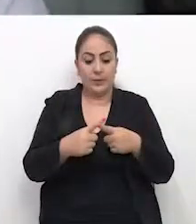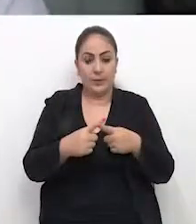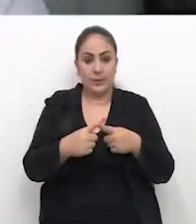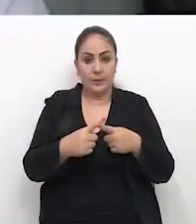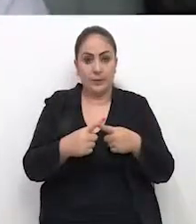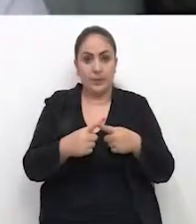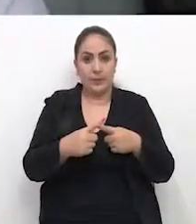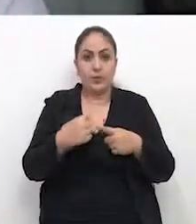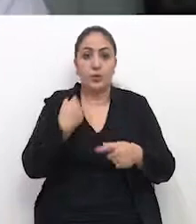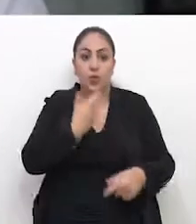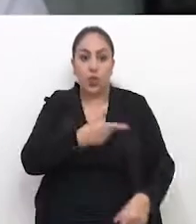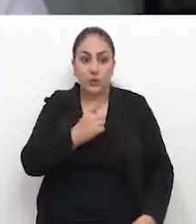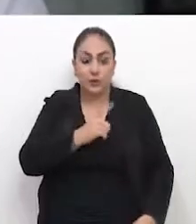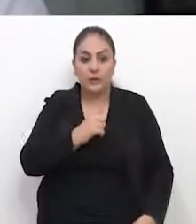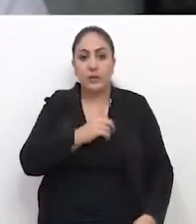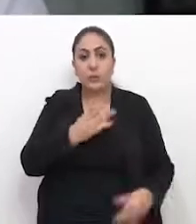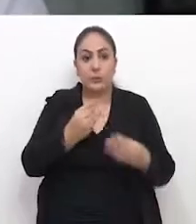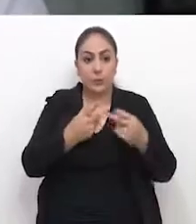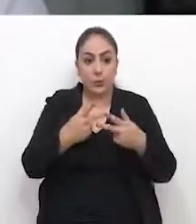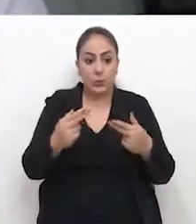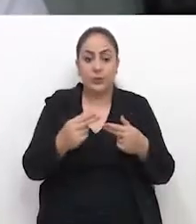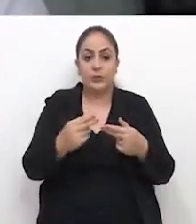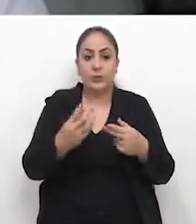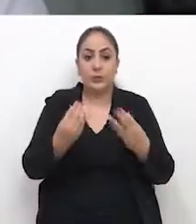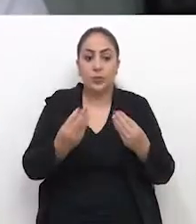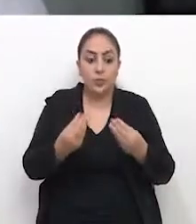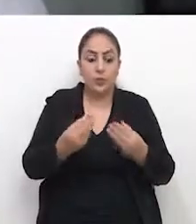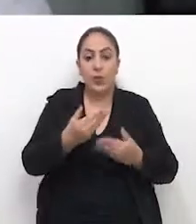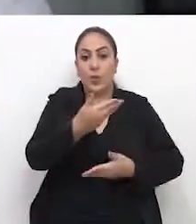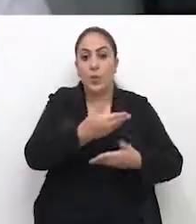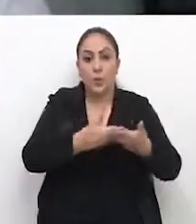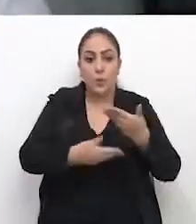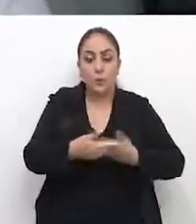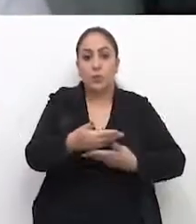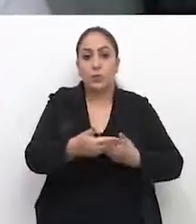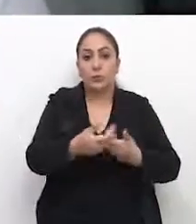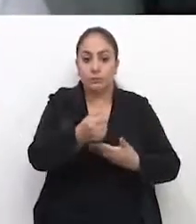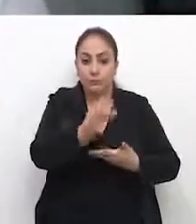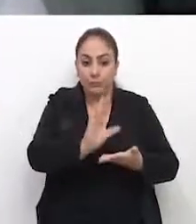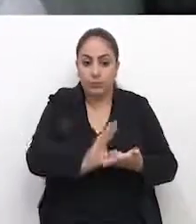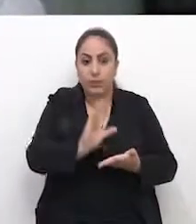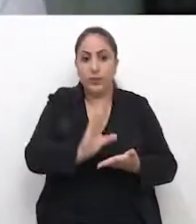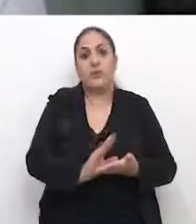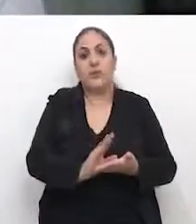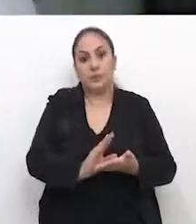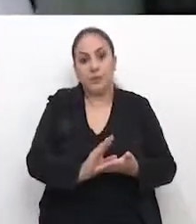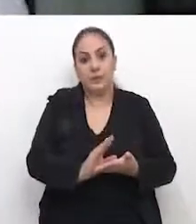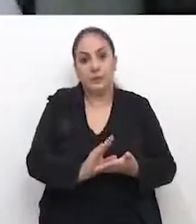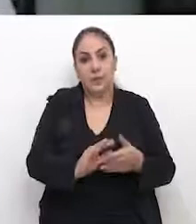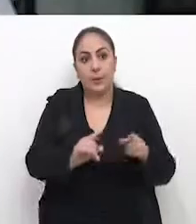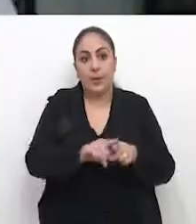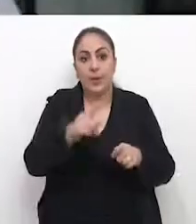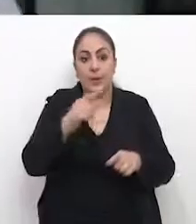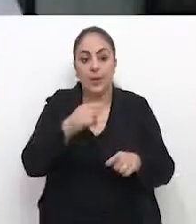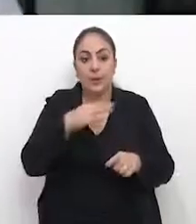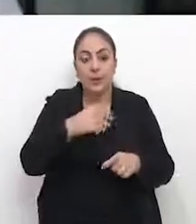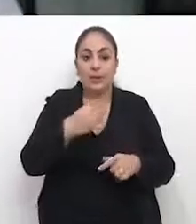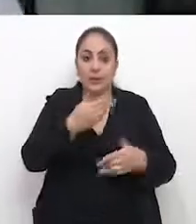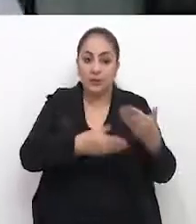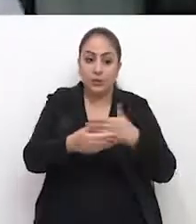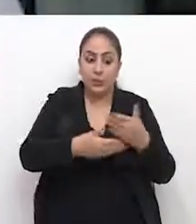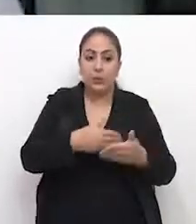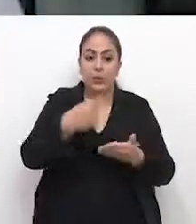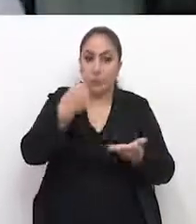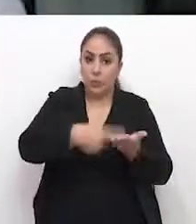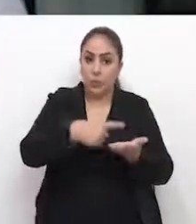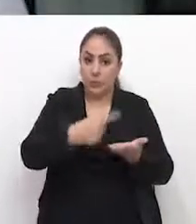porque além de termos as perdas, esse desfecho de fluxo dos repasses compromete a condição de atendimento